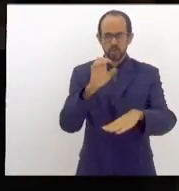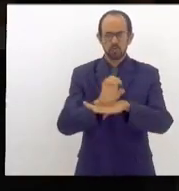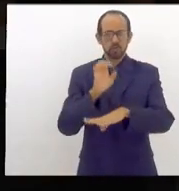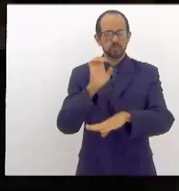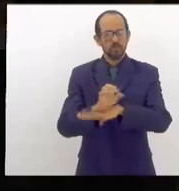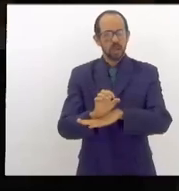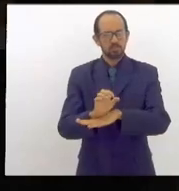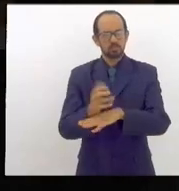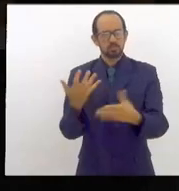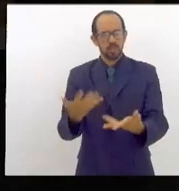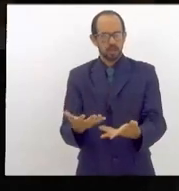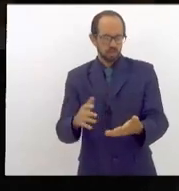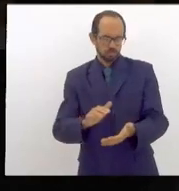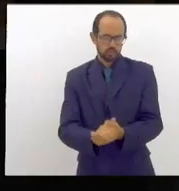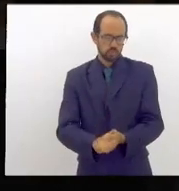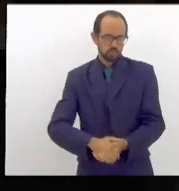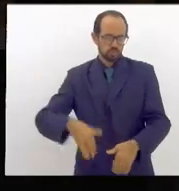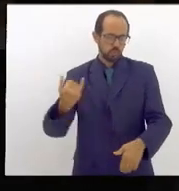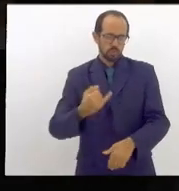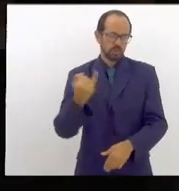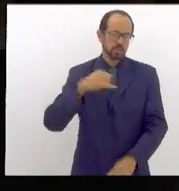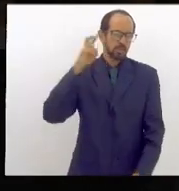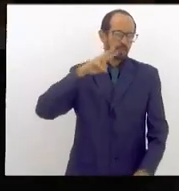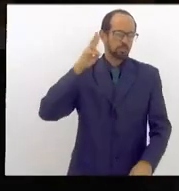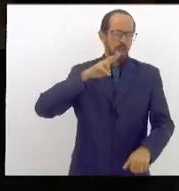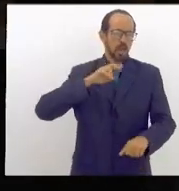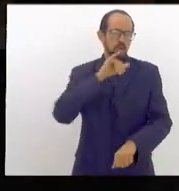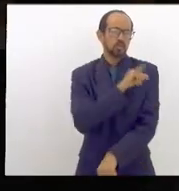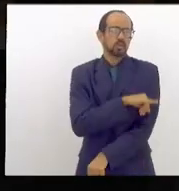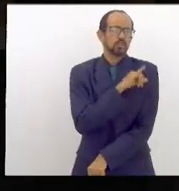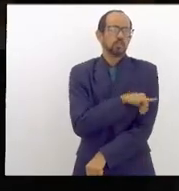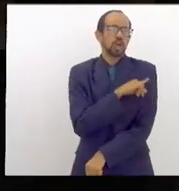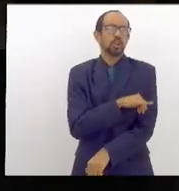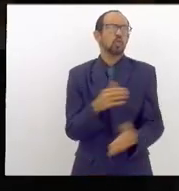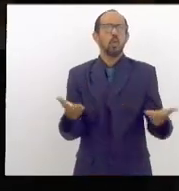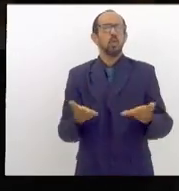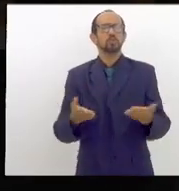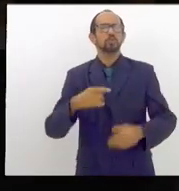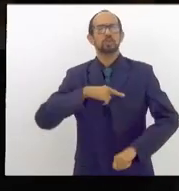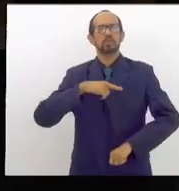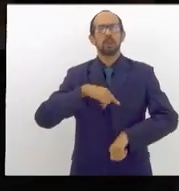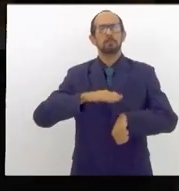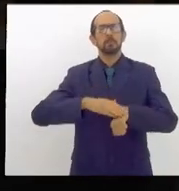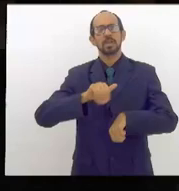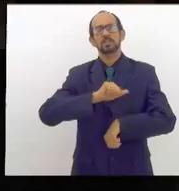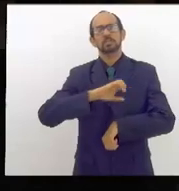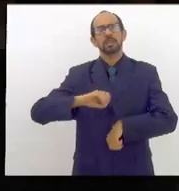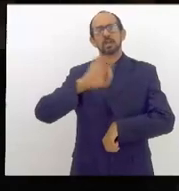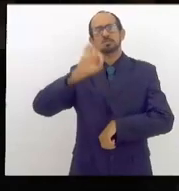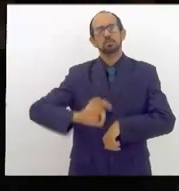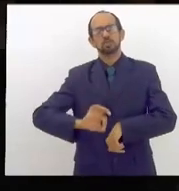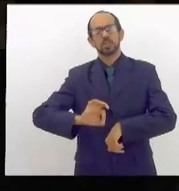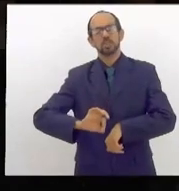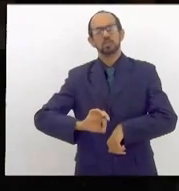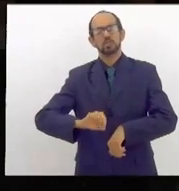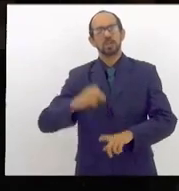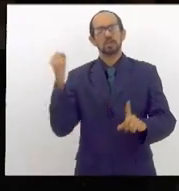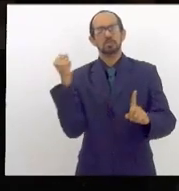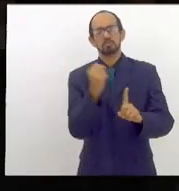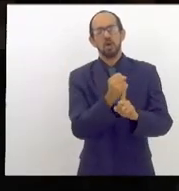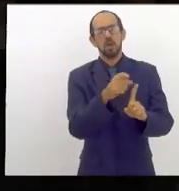é importante que todos nós lemos o Rio de Janeiro hoje tem mais de 10% dos mortes de